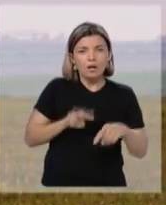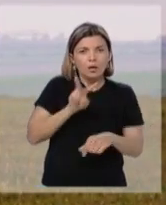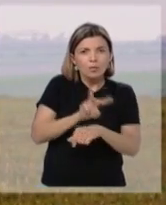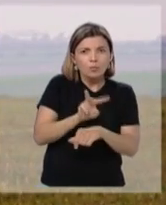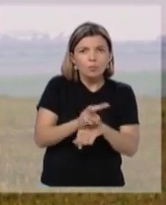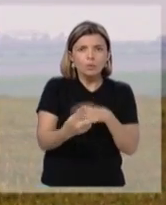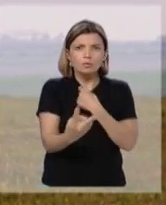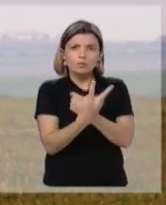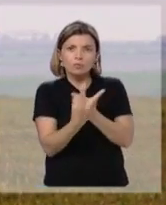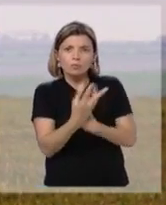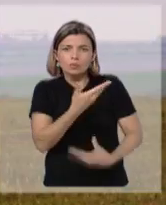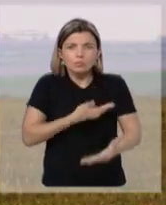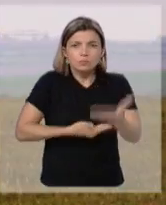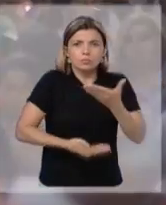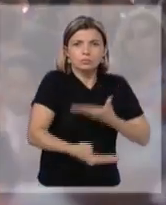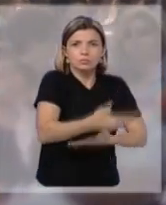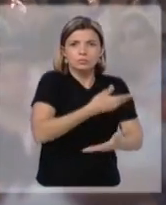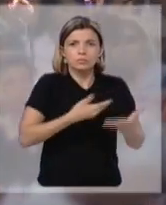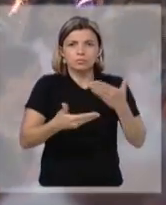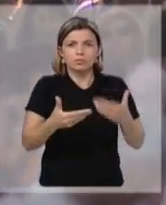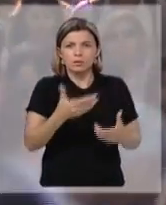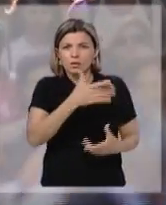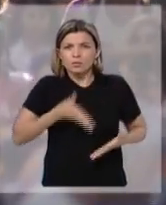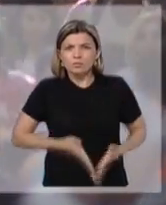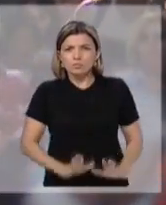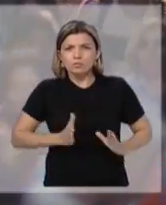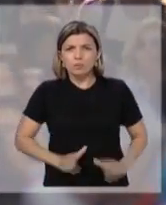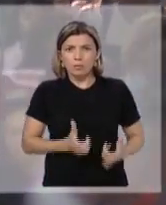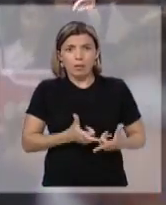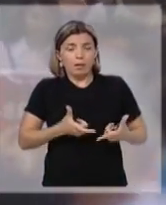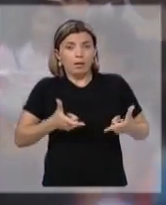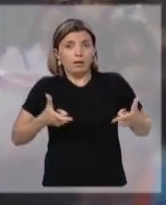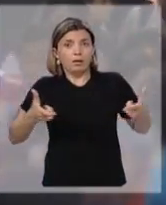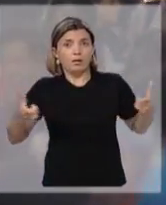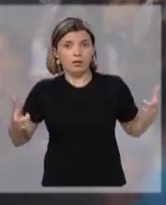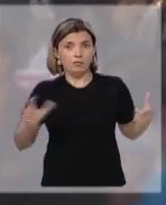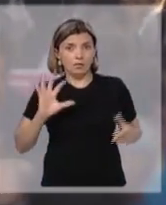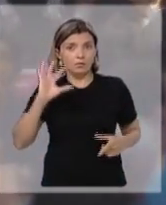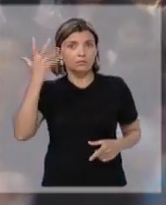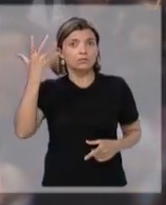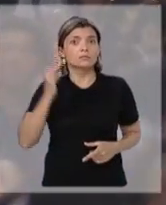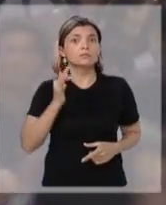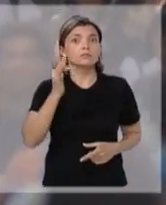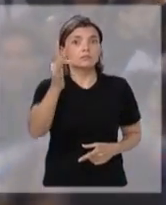recursos naturais podem sustentar uma população humana em constante crescimento?